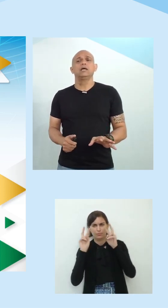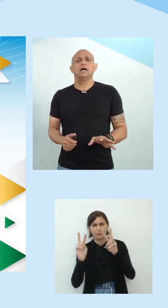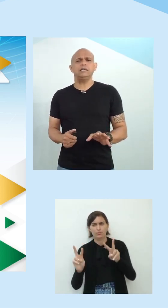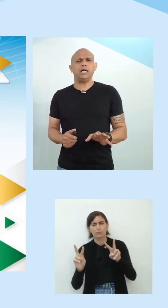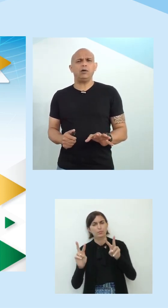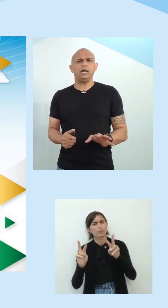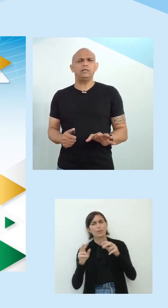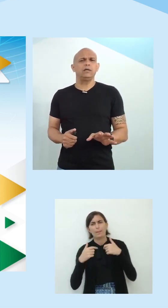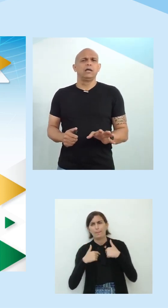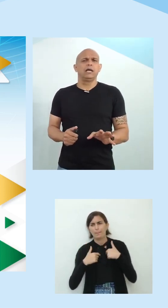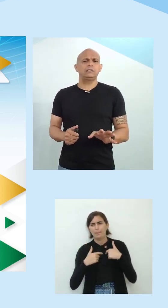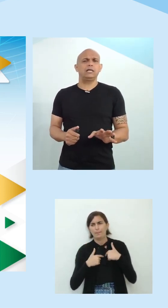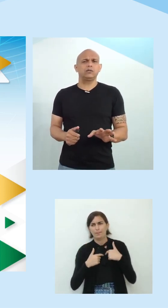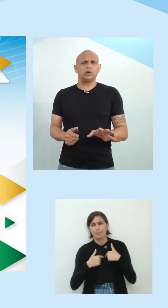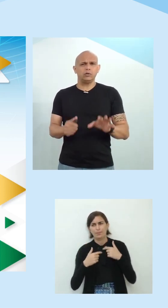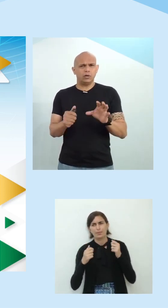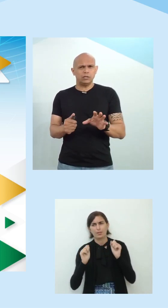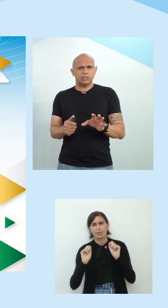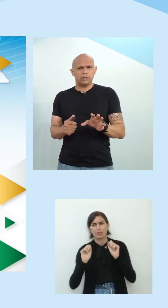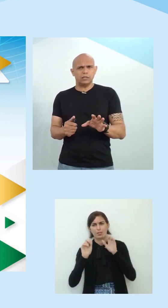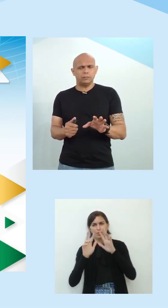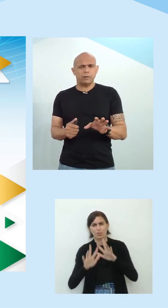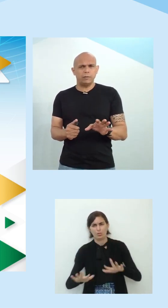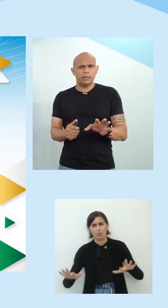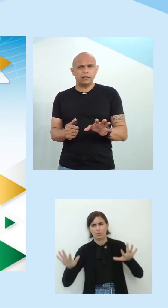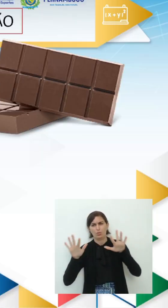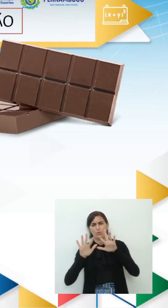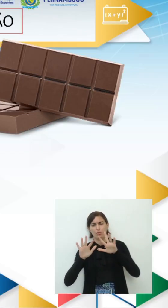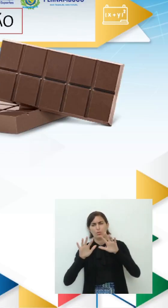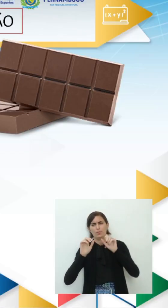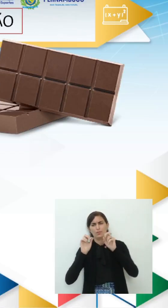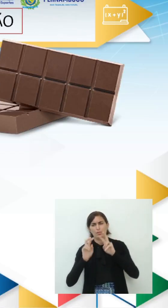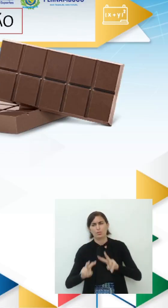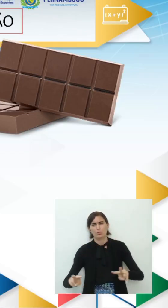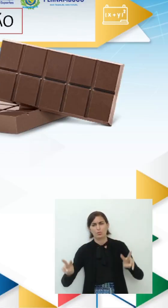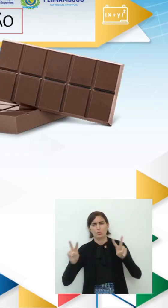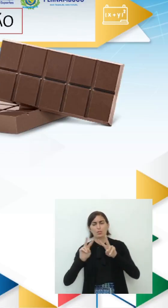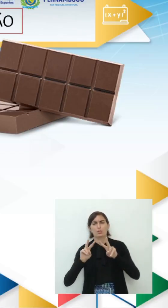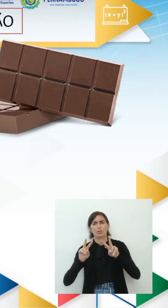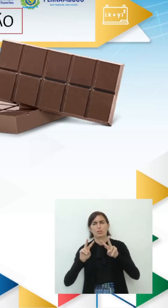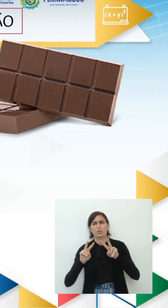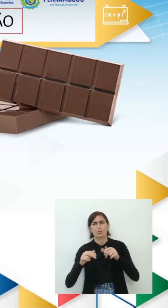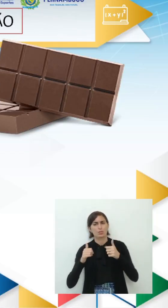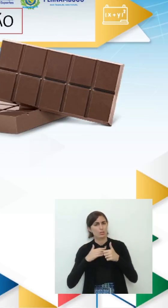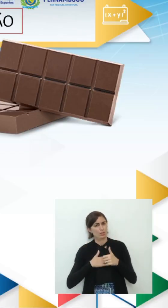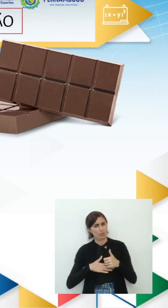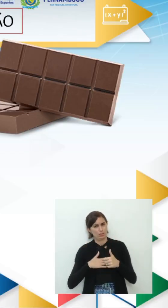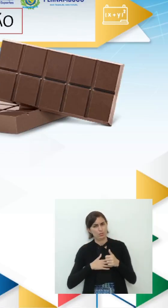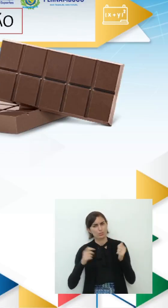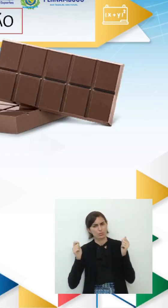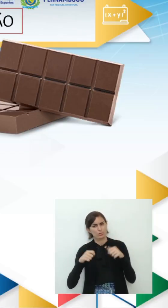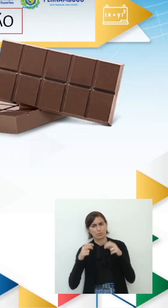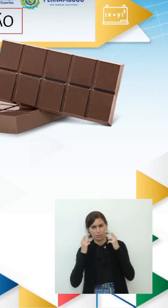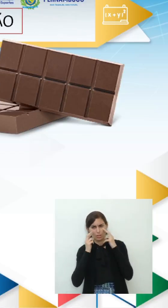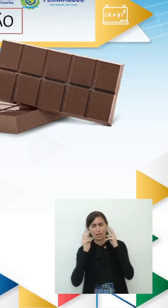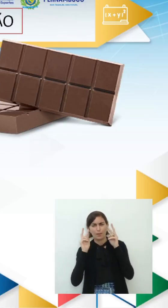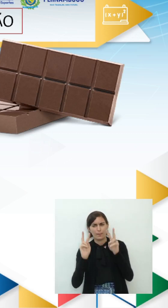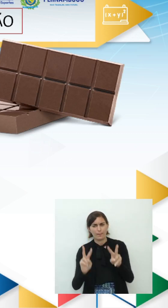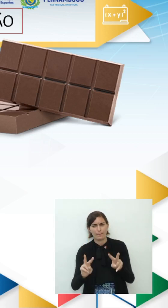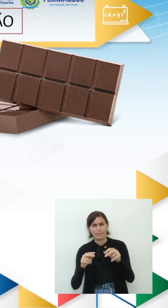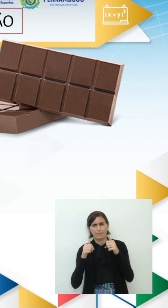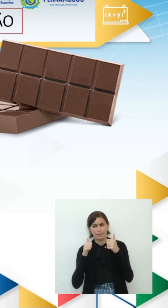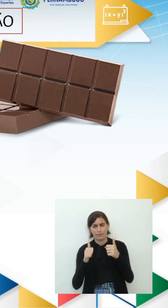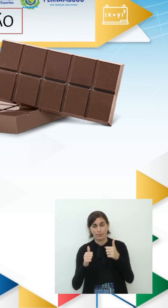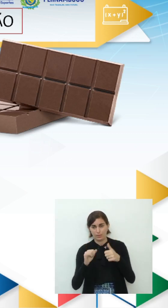aí. Aninha, olha aí esse retorno que eu acho que está tendo um probleminha na visualização. Veja aí, tá tranquilo? Dá para ver alguma coisa? Veja